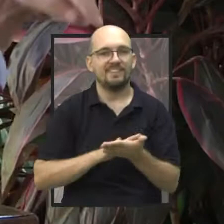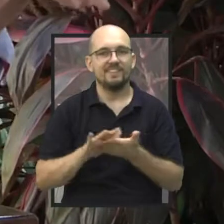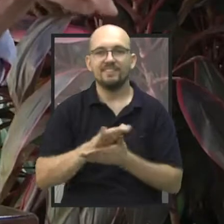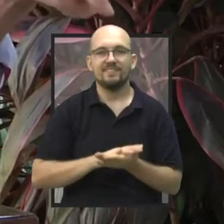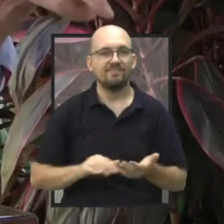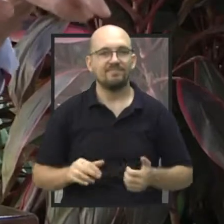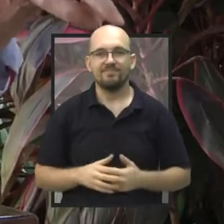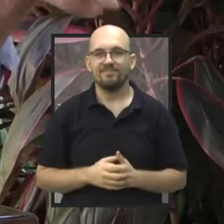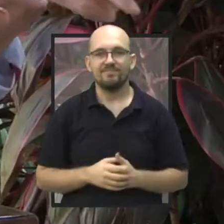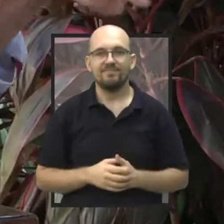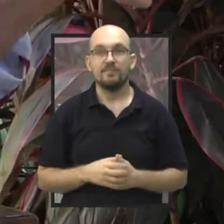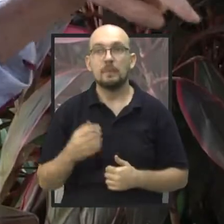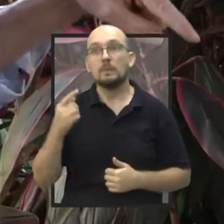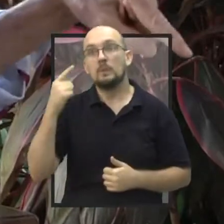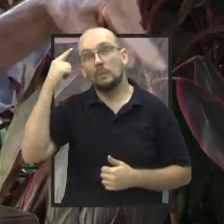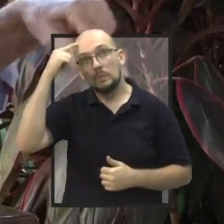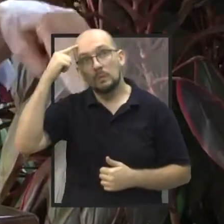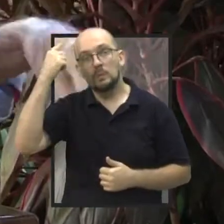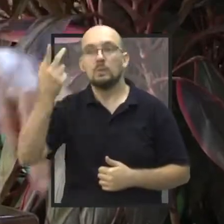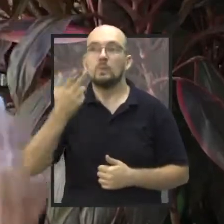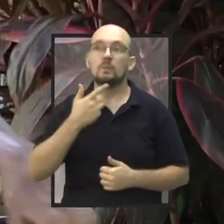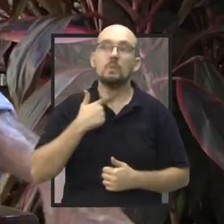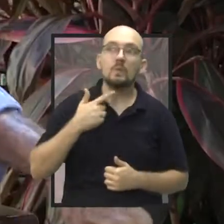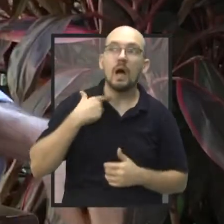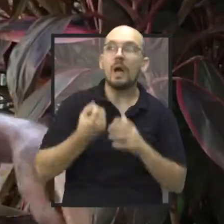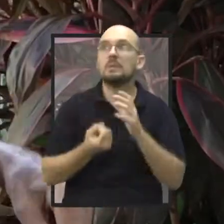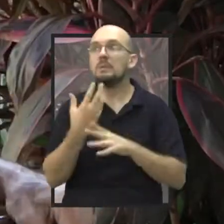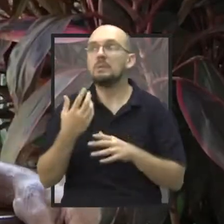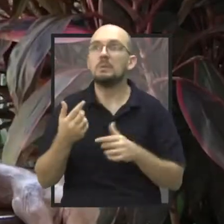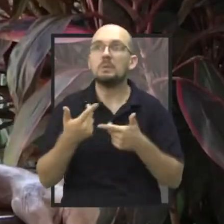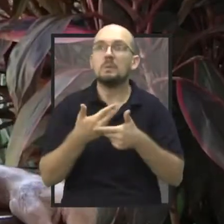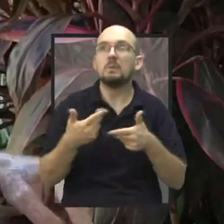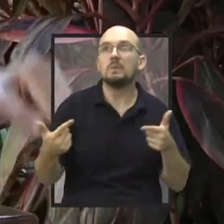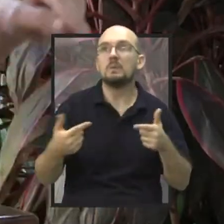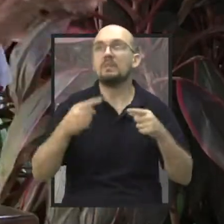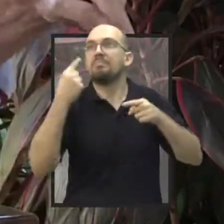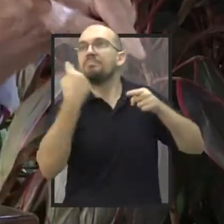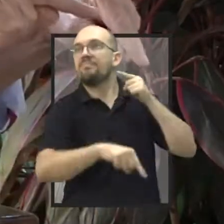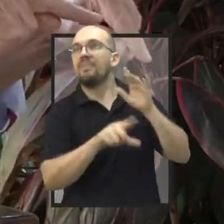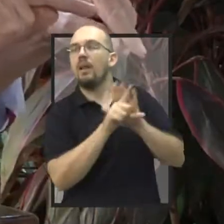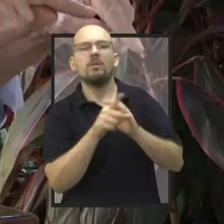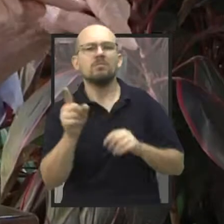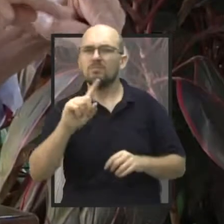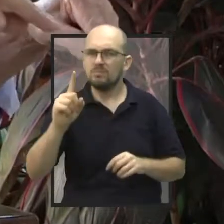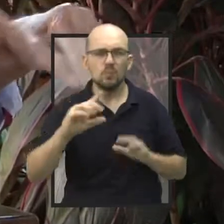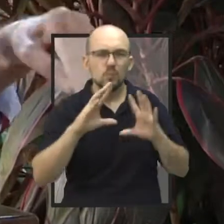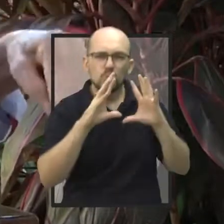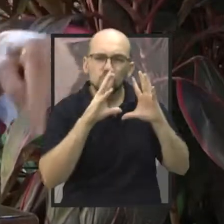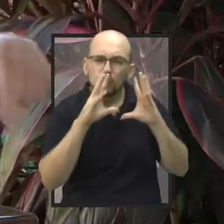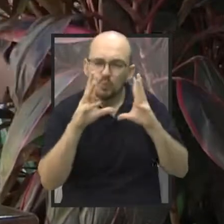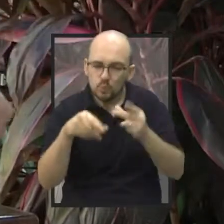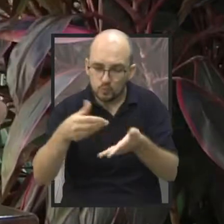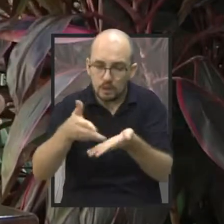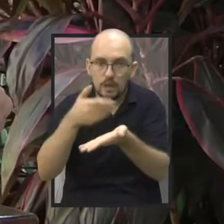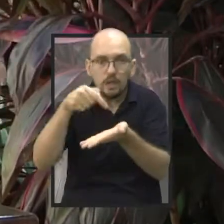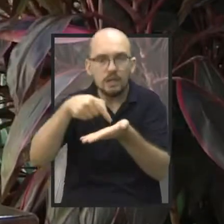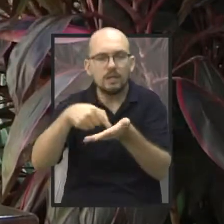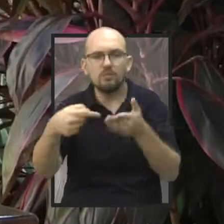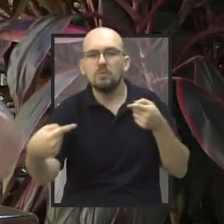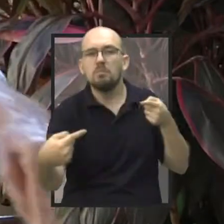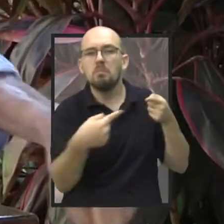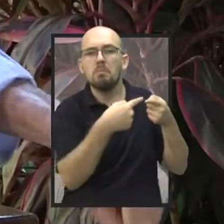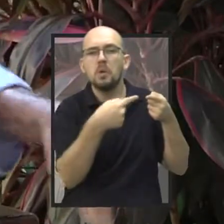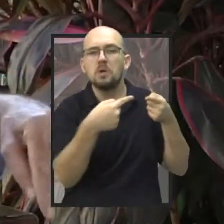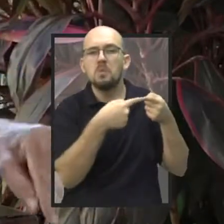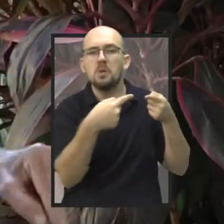tem nada desejado por mim aí dentro que não tenha amparo legal. Não tem nada aí dentro que me contraria, que